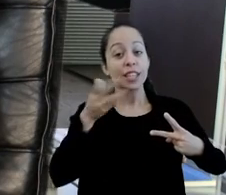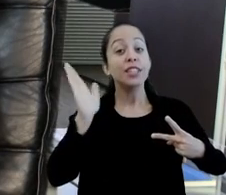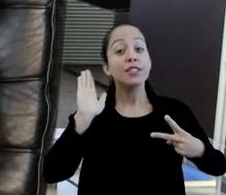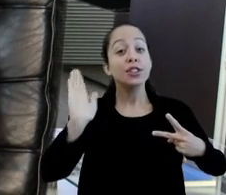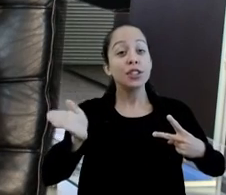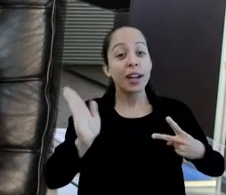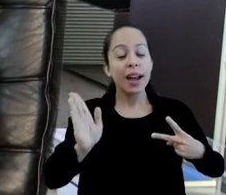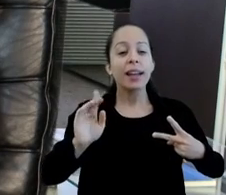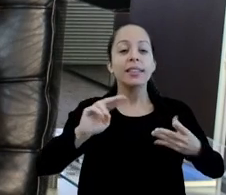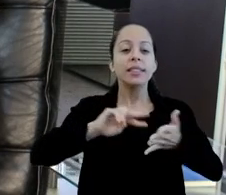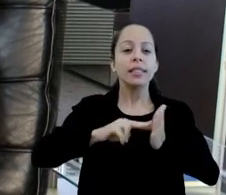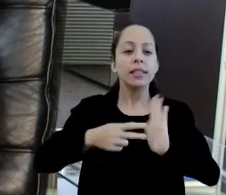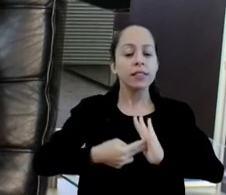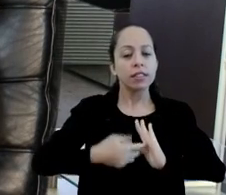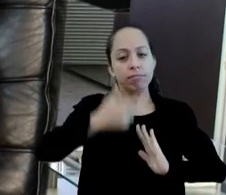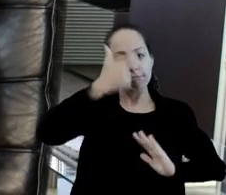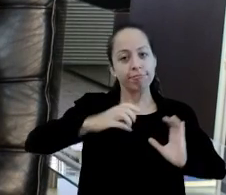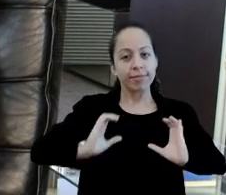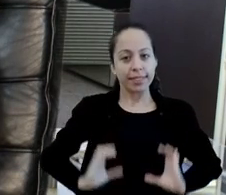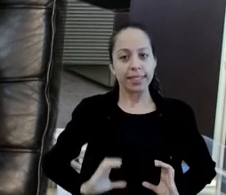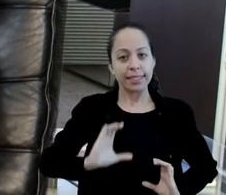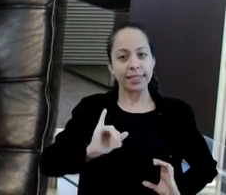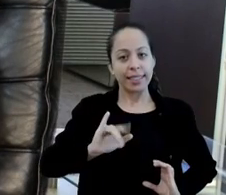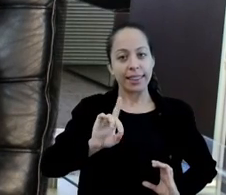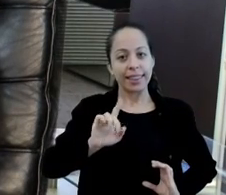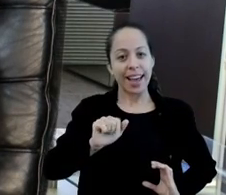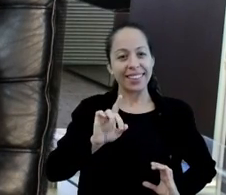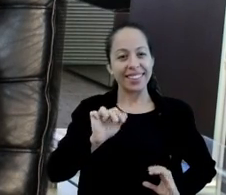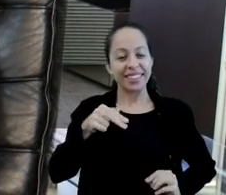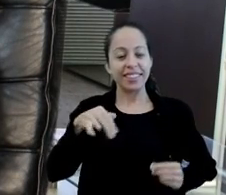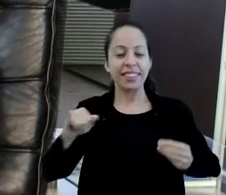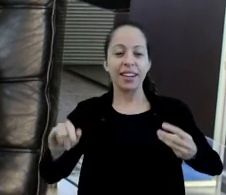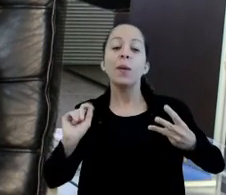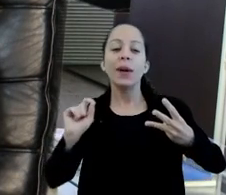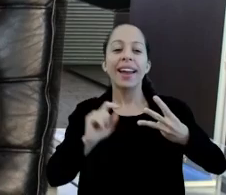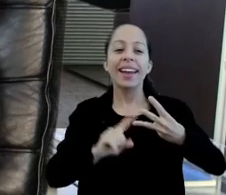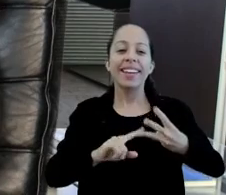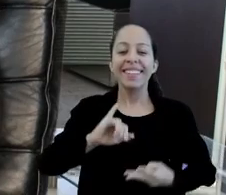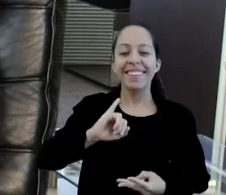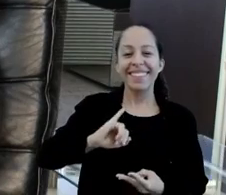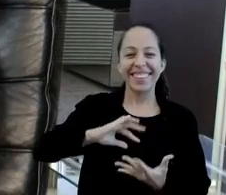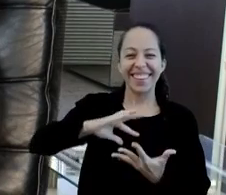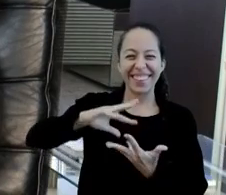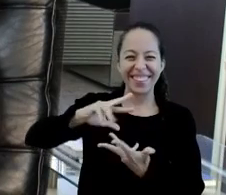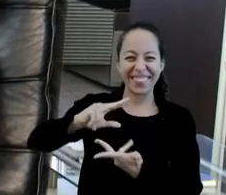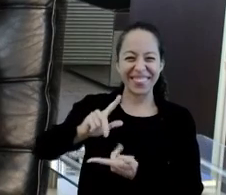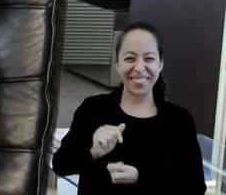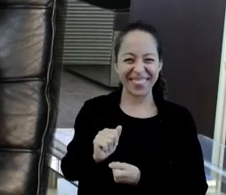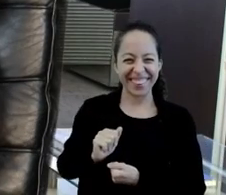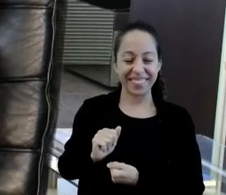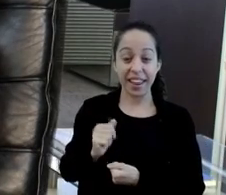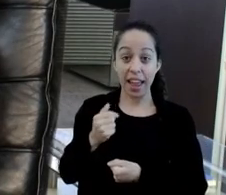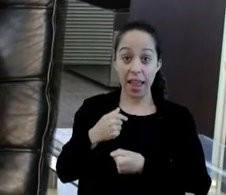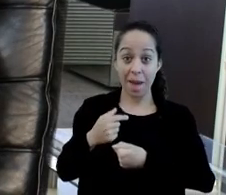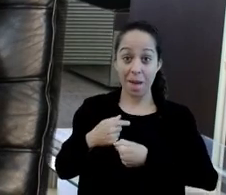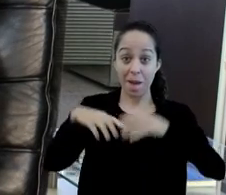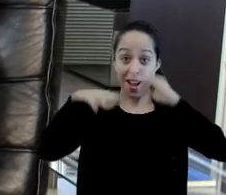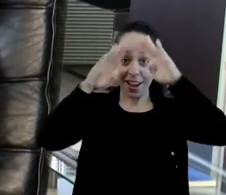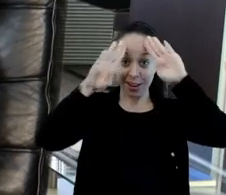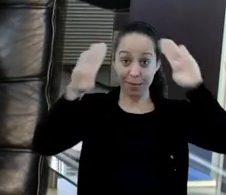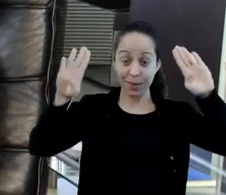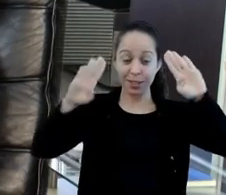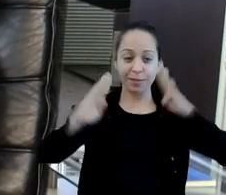é cidadania. E a terceira, pessoal, é internacional. Quando eu entro no aeroporto, meu